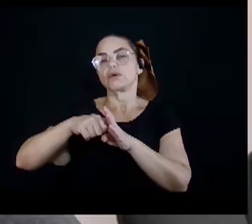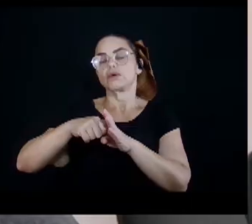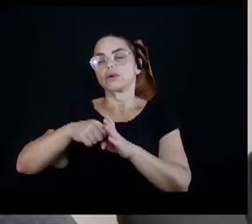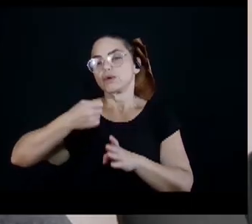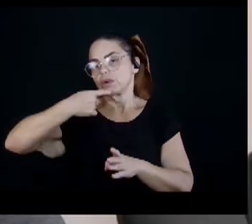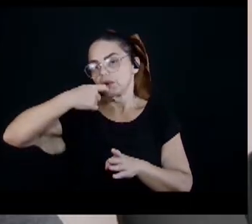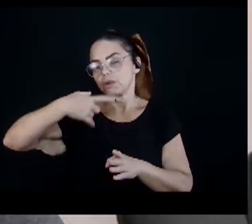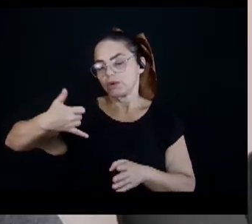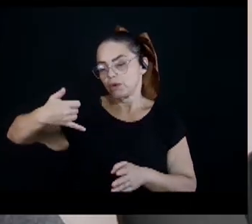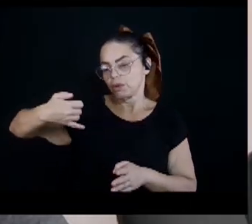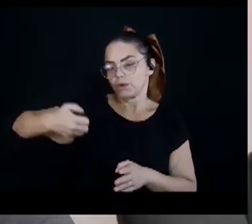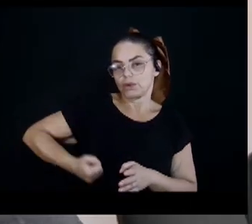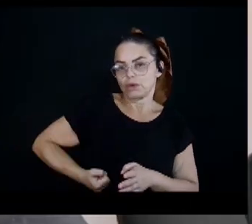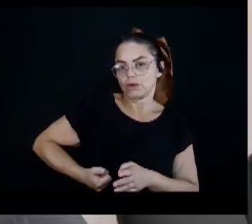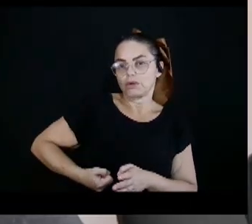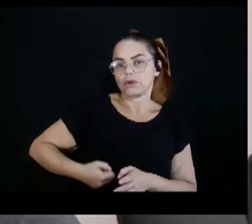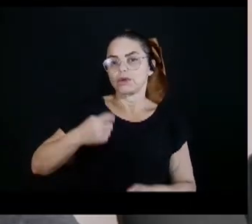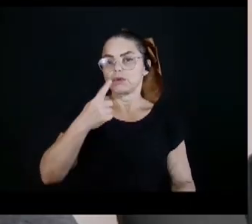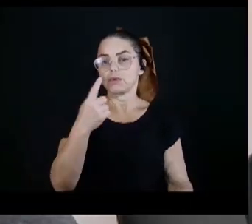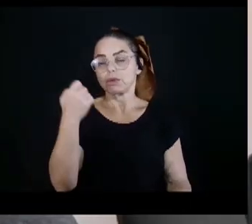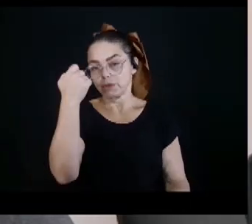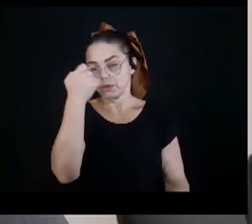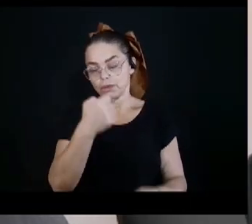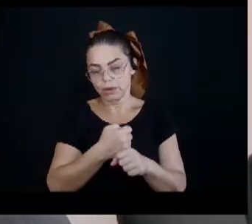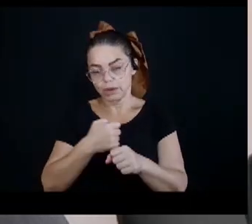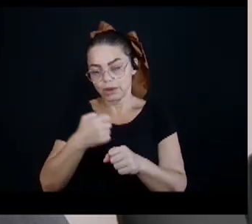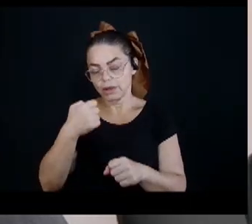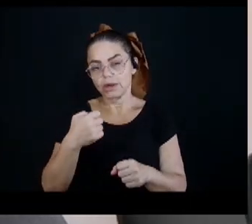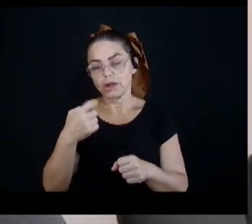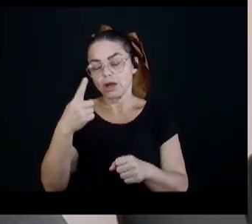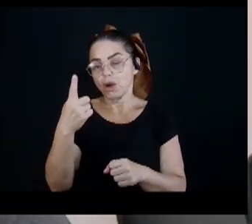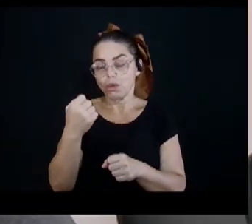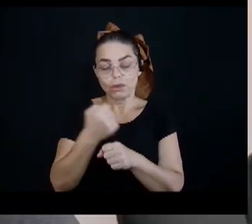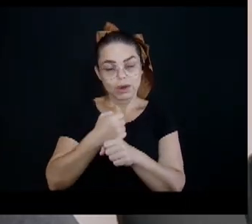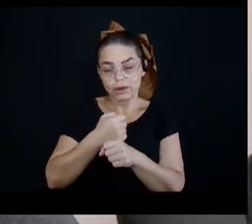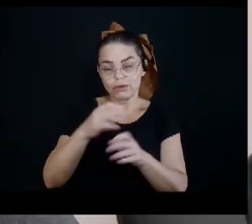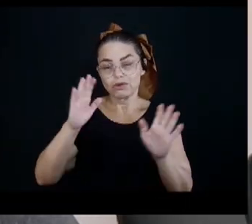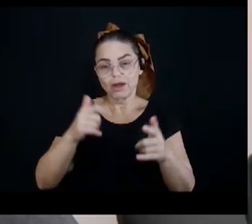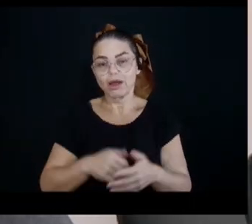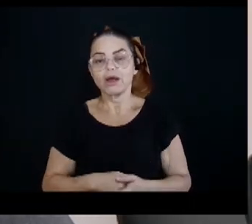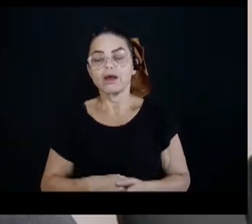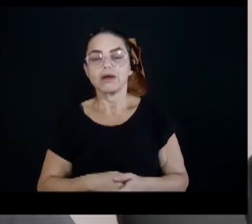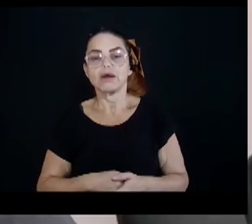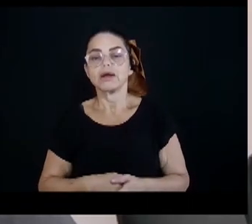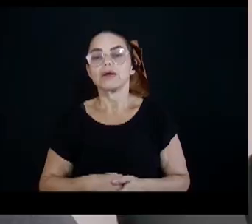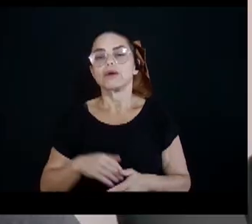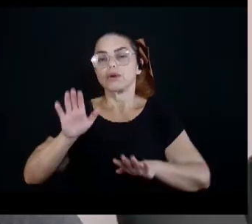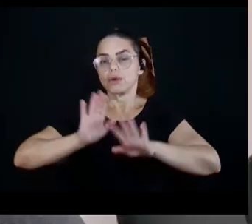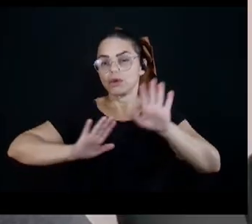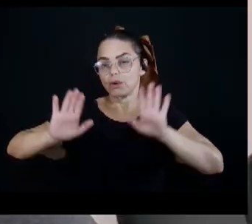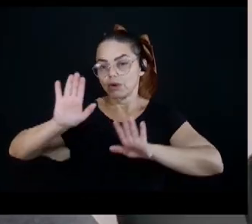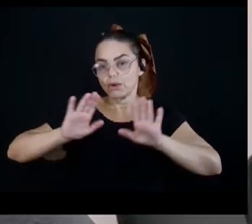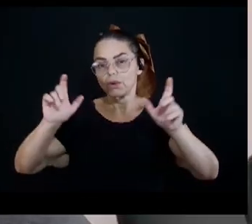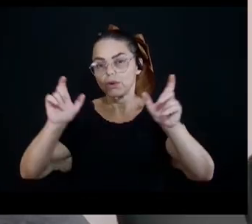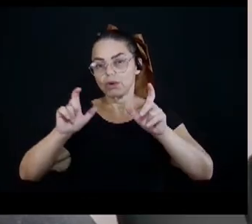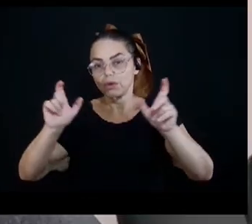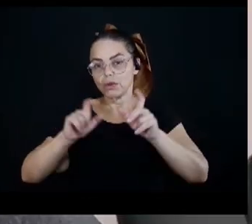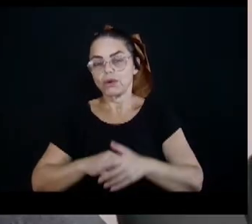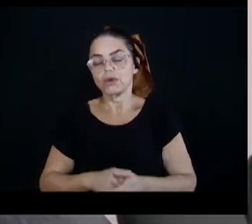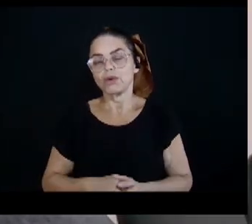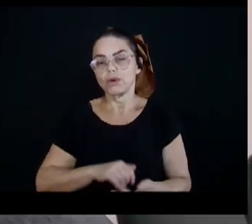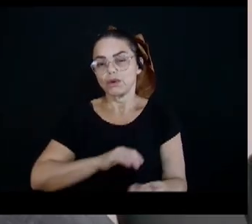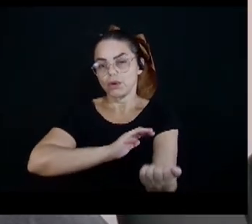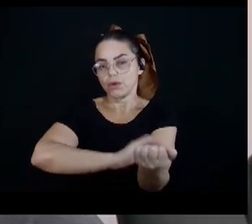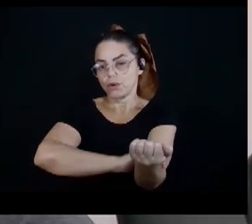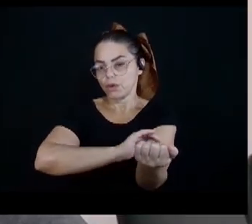12 meses. Então, a gente precisa até tomar cuidado se não é um vício ou se